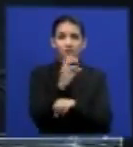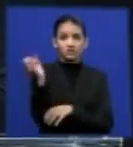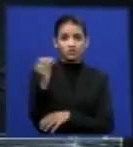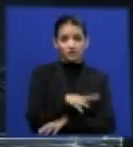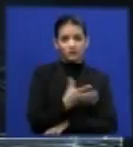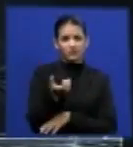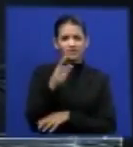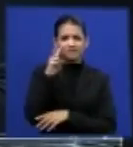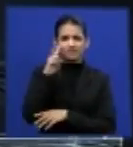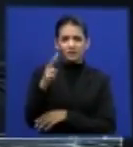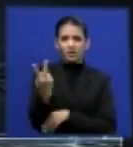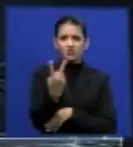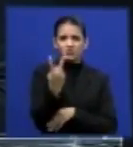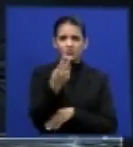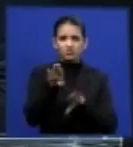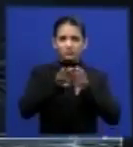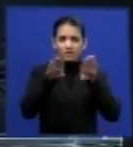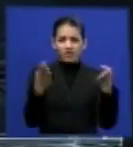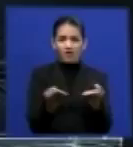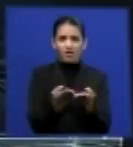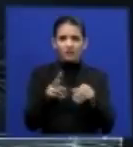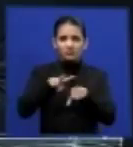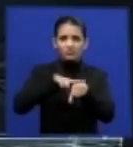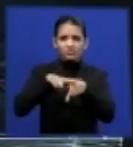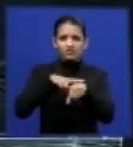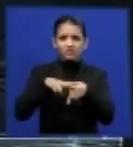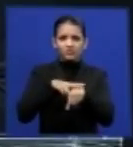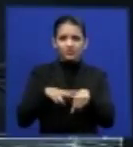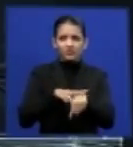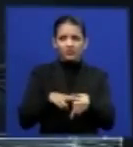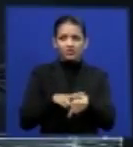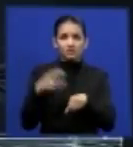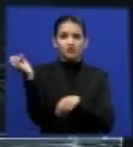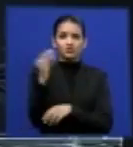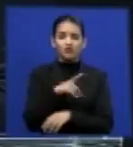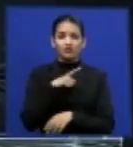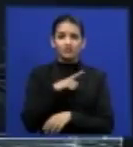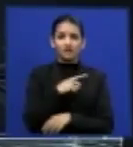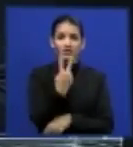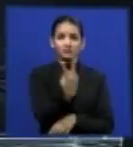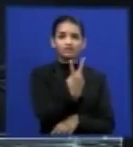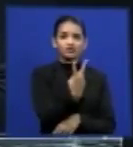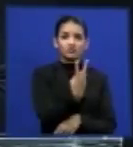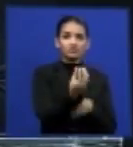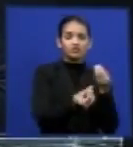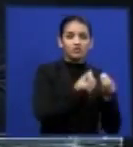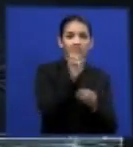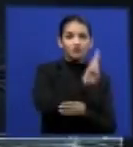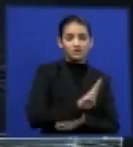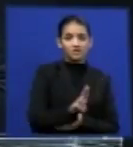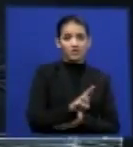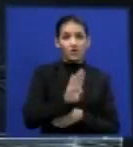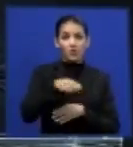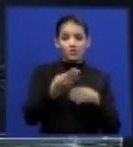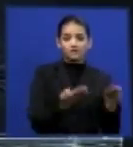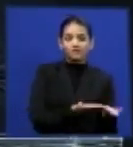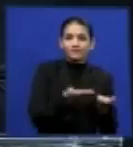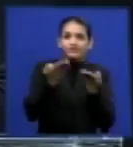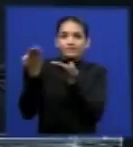as duas caixinhas verdes, o pneu novo tem duas vidas. Ao importarmos pneus